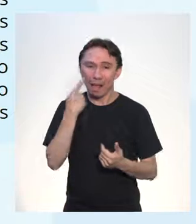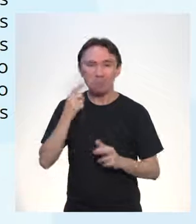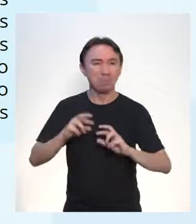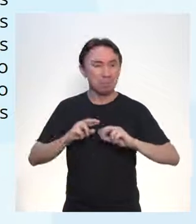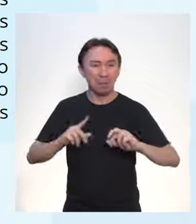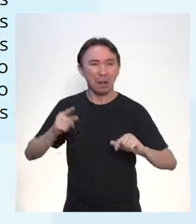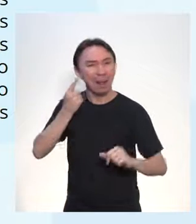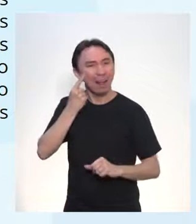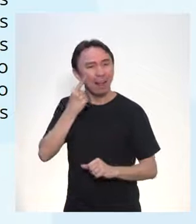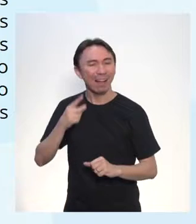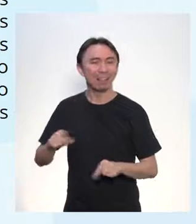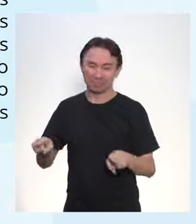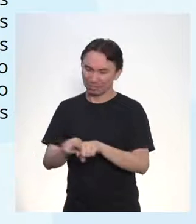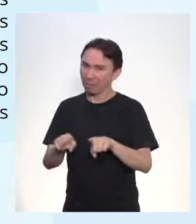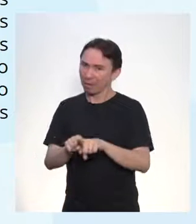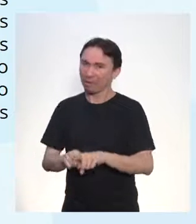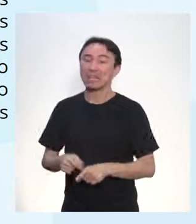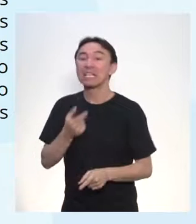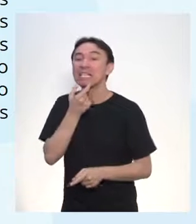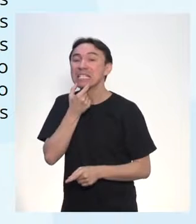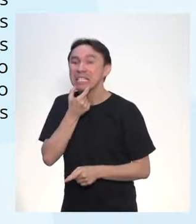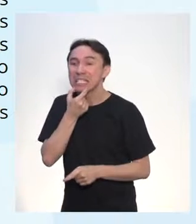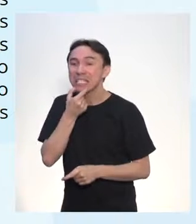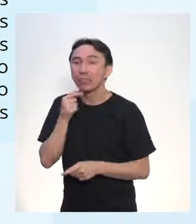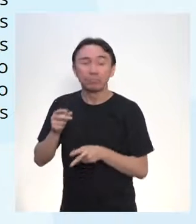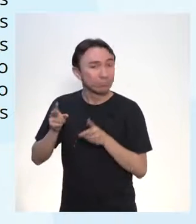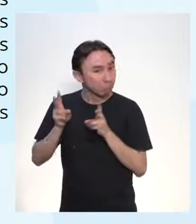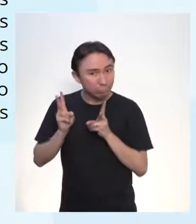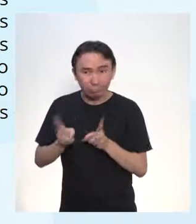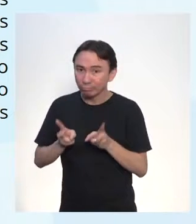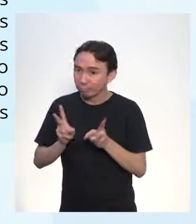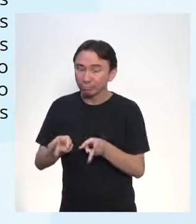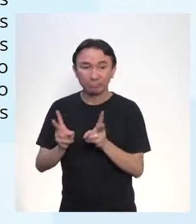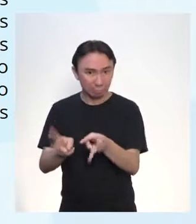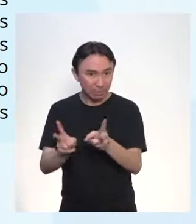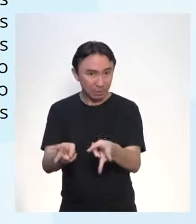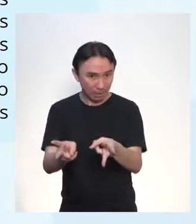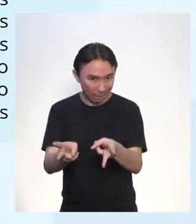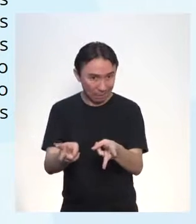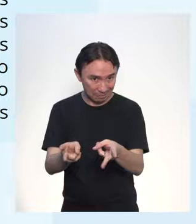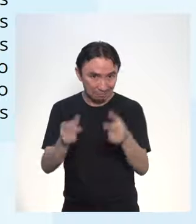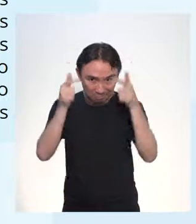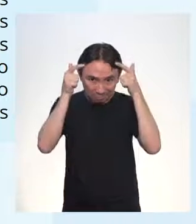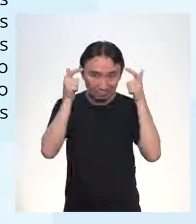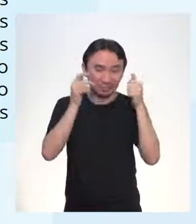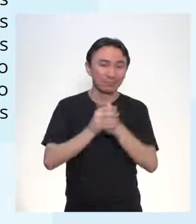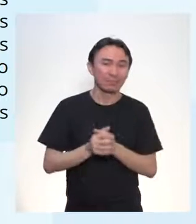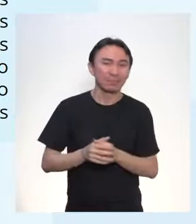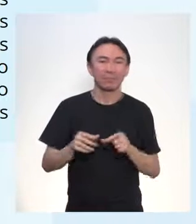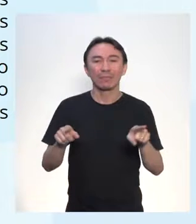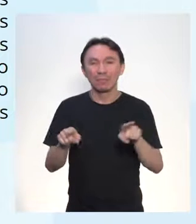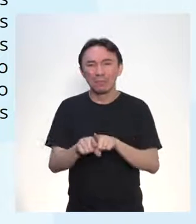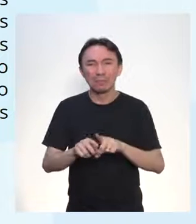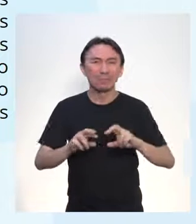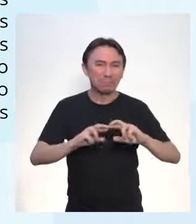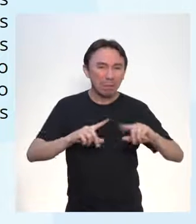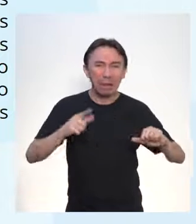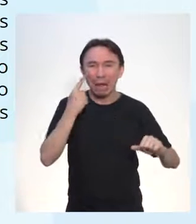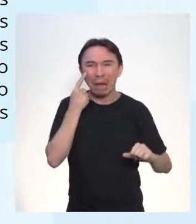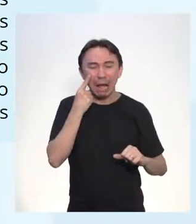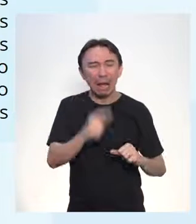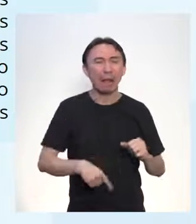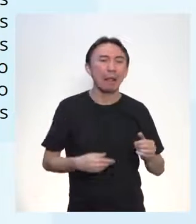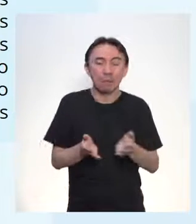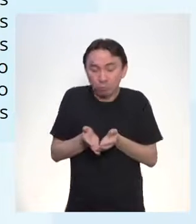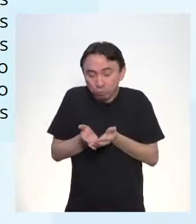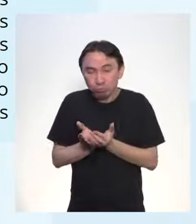da Inglaterra, até hoje, nós temos aí uma monarquia parlamentar. Os câmbios tecnológicos na